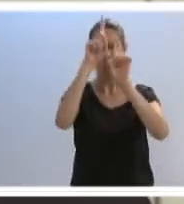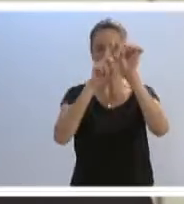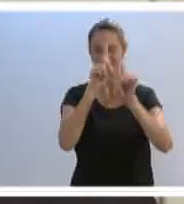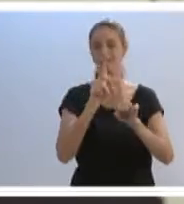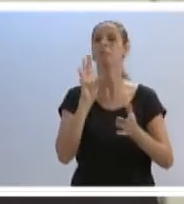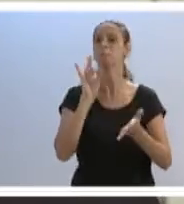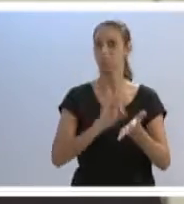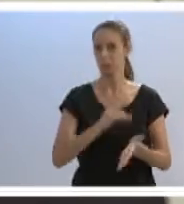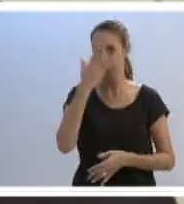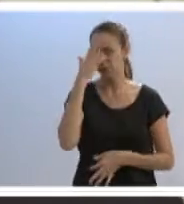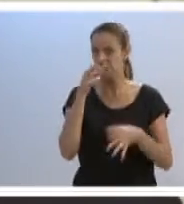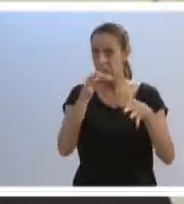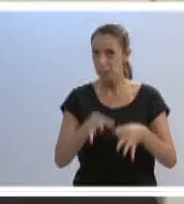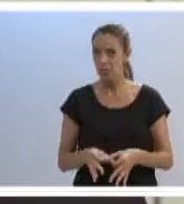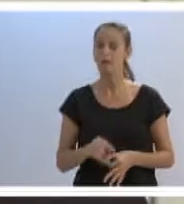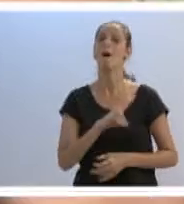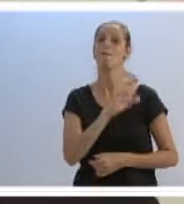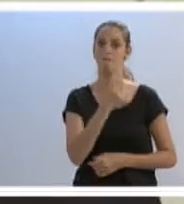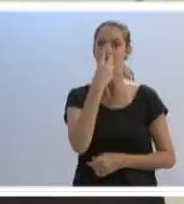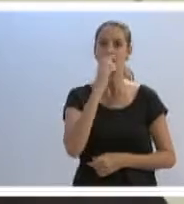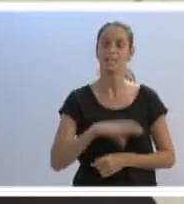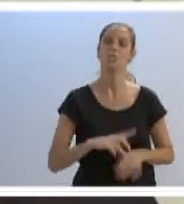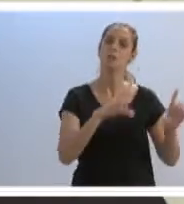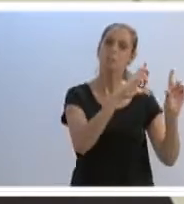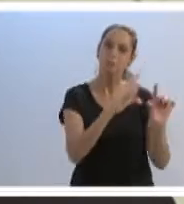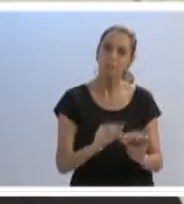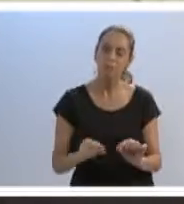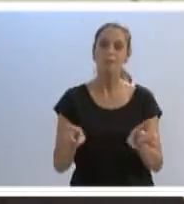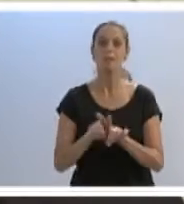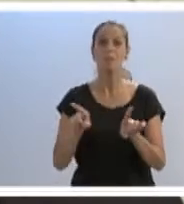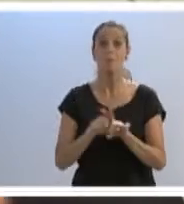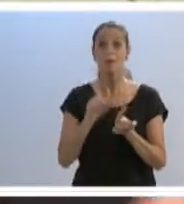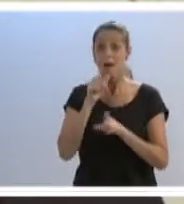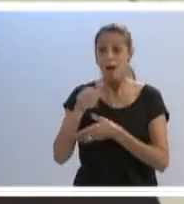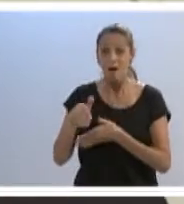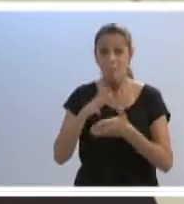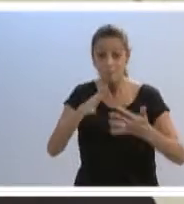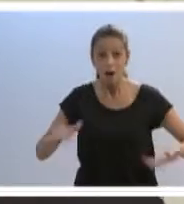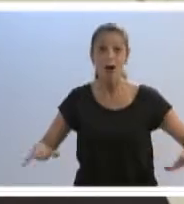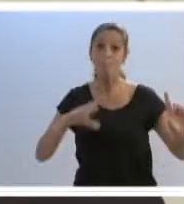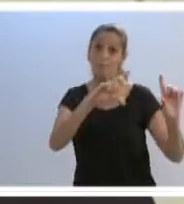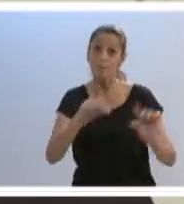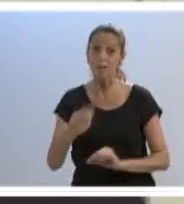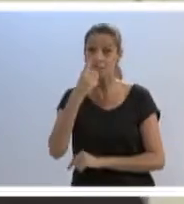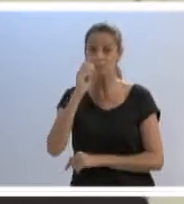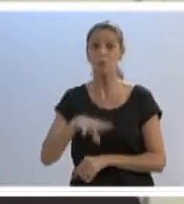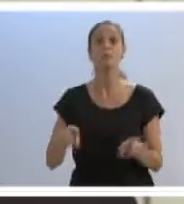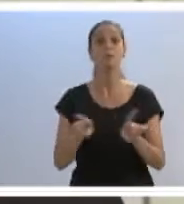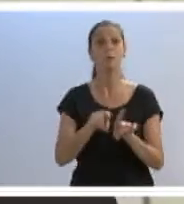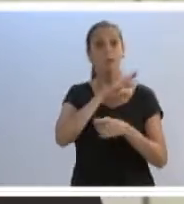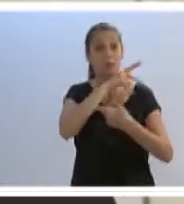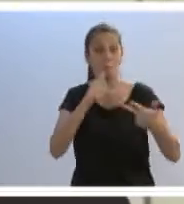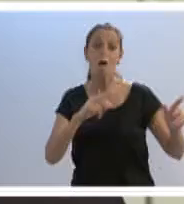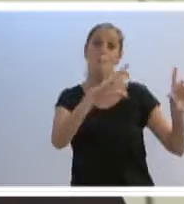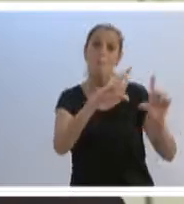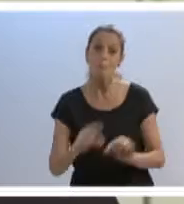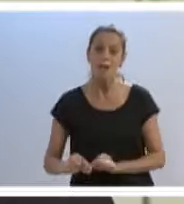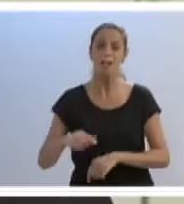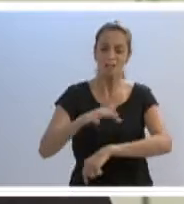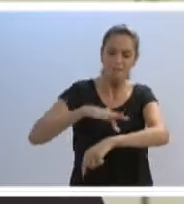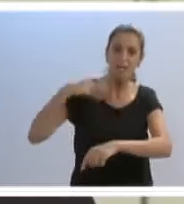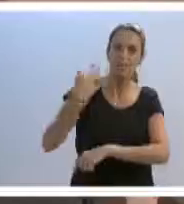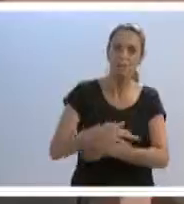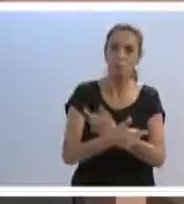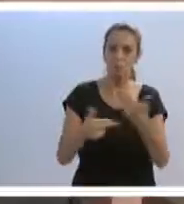com certeza menos lixo no ambiente, menos lixo no mar, menos animais feridos. É uma ideia assim que a gente vai passar